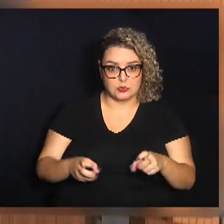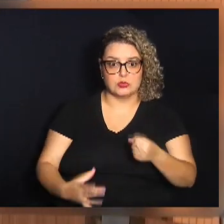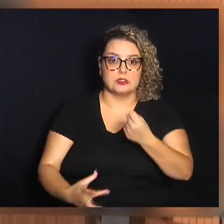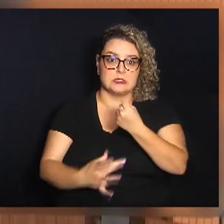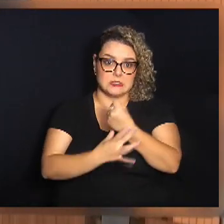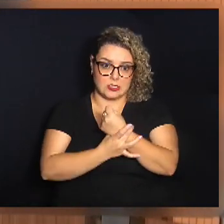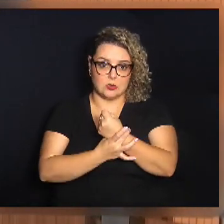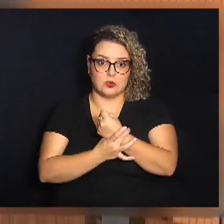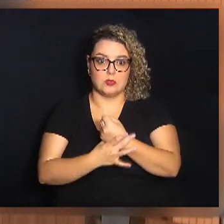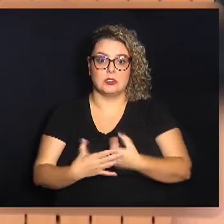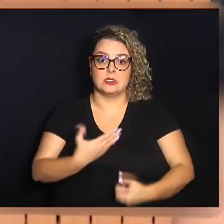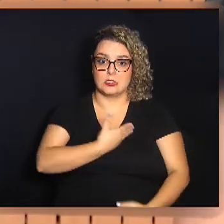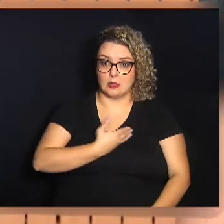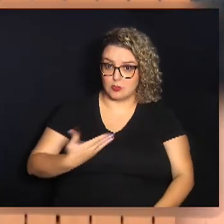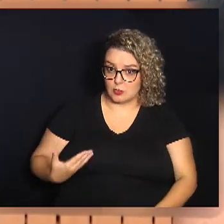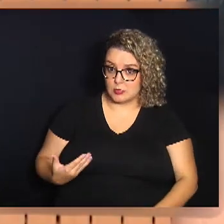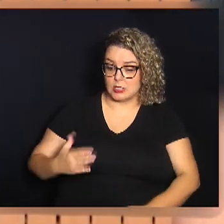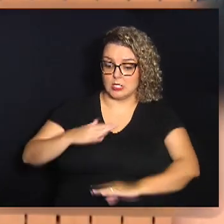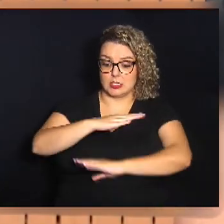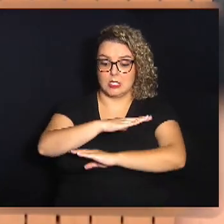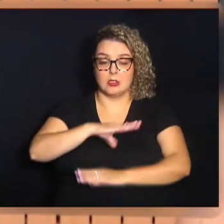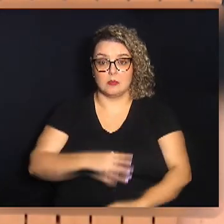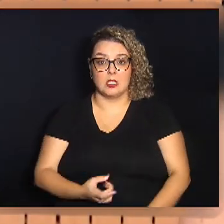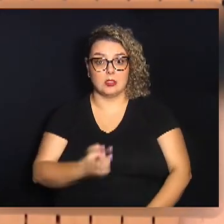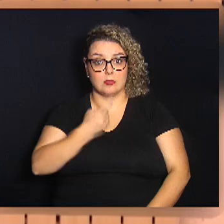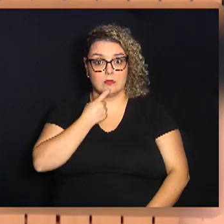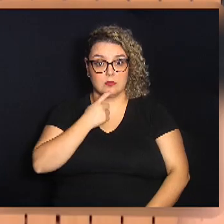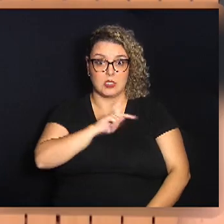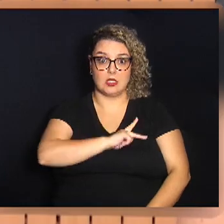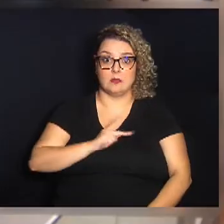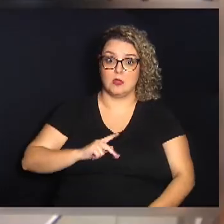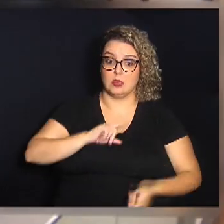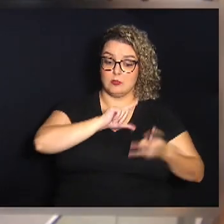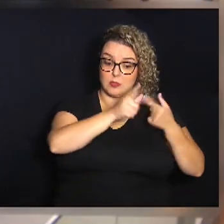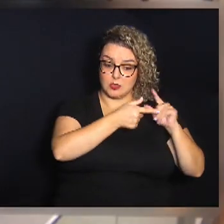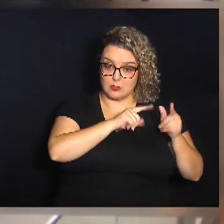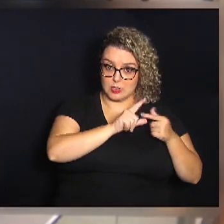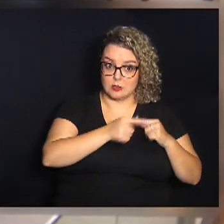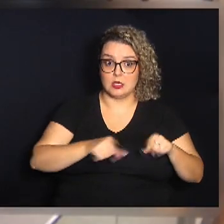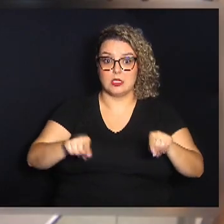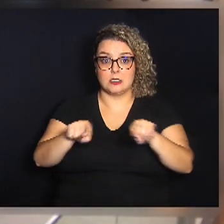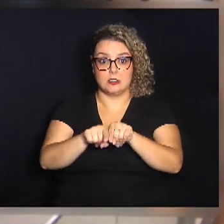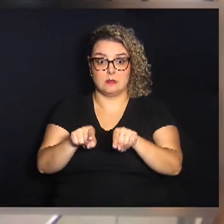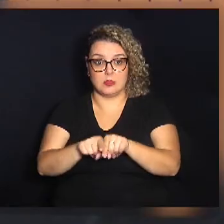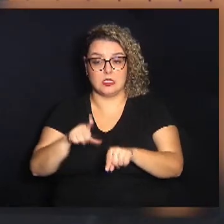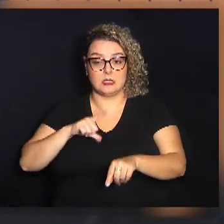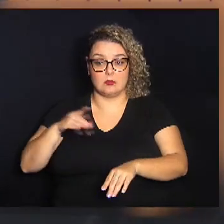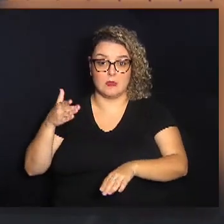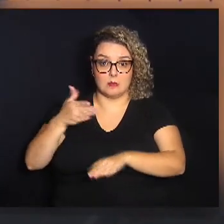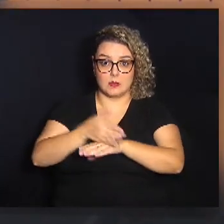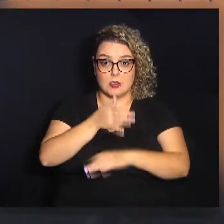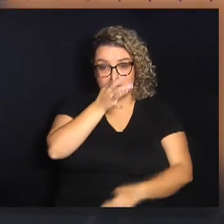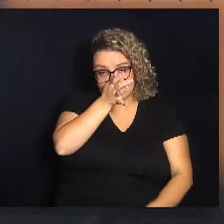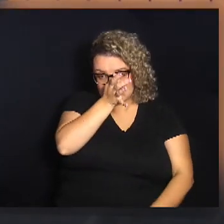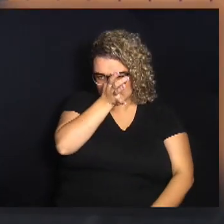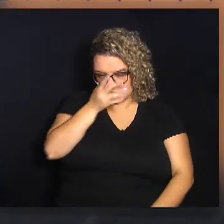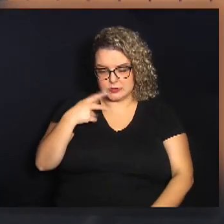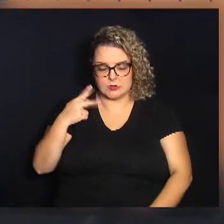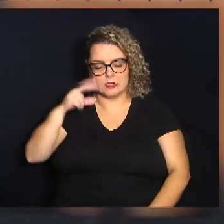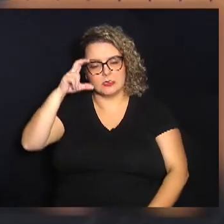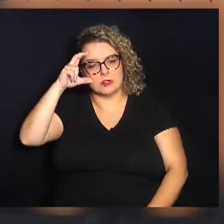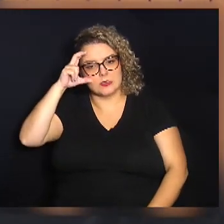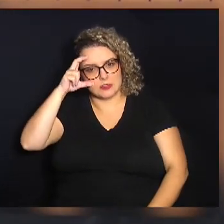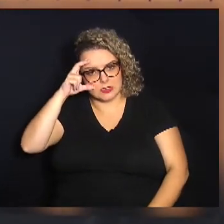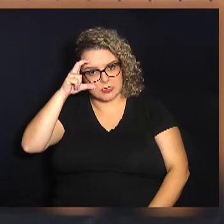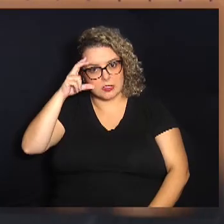Câmara Municipal de Campinas, presidida pelo vereador Major Jaime. Também contou com a participação do vereador Carlinhos